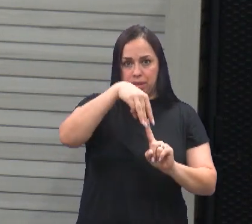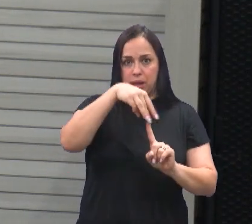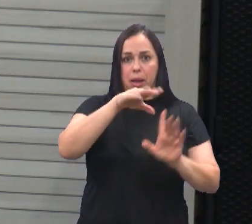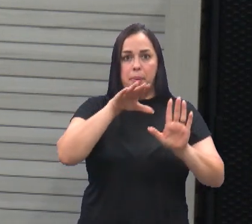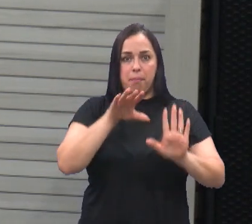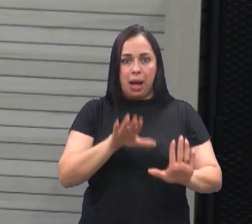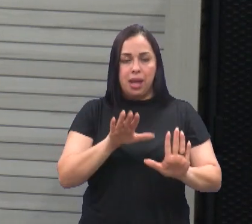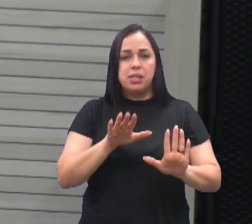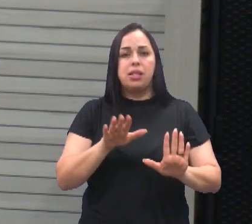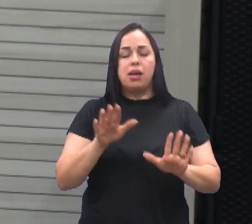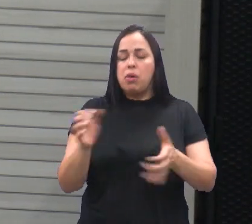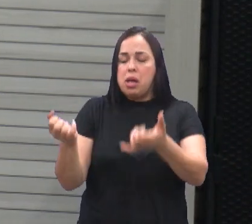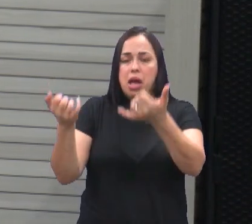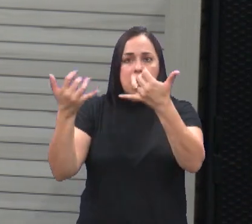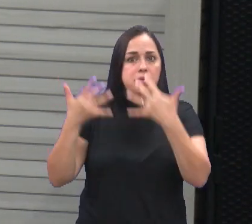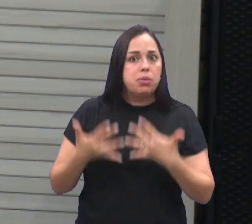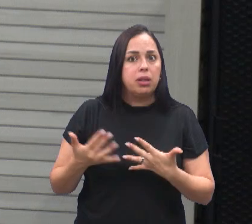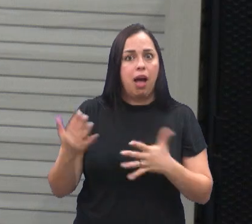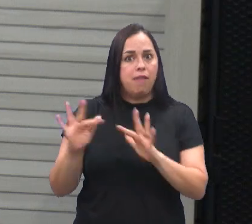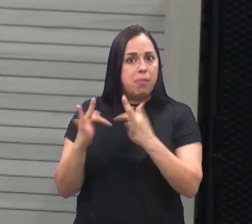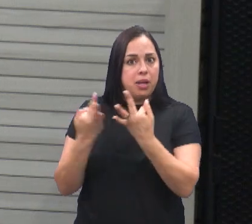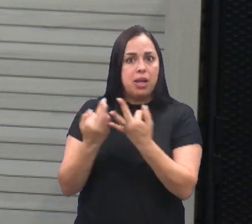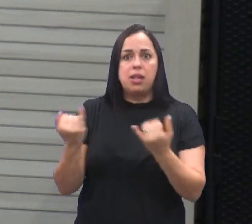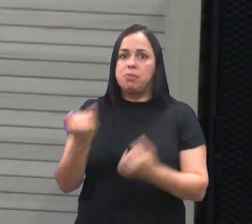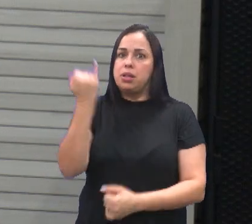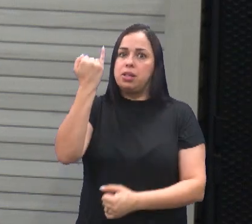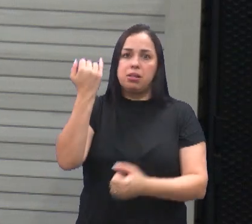das famílias. Eu, sinceramente, hoje eu fiquei